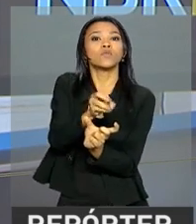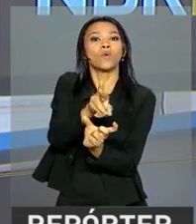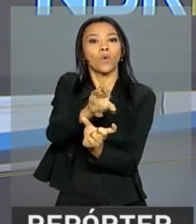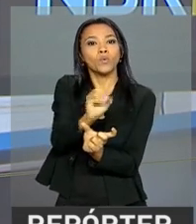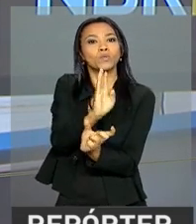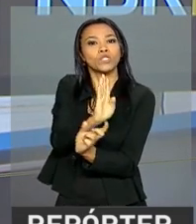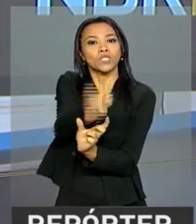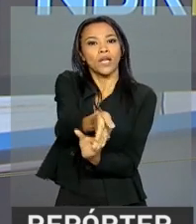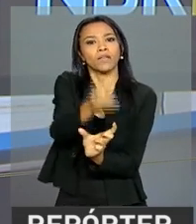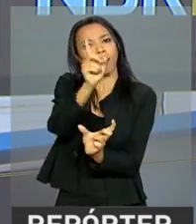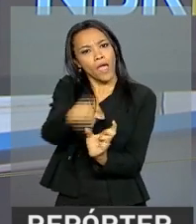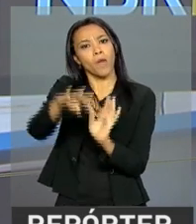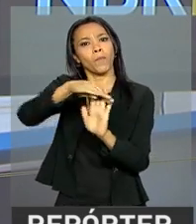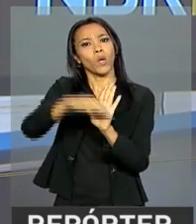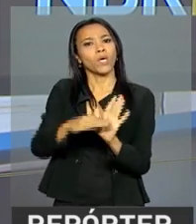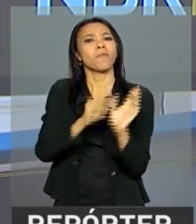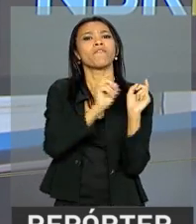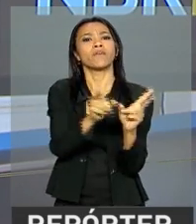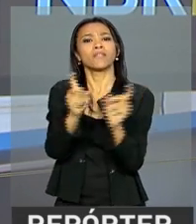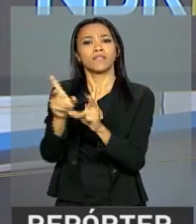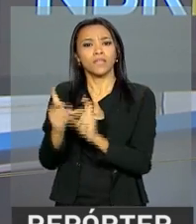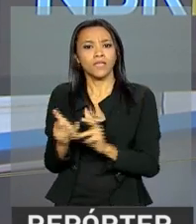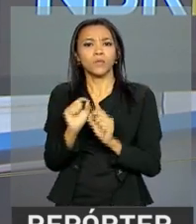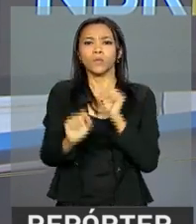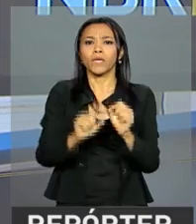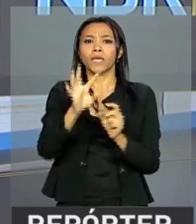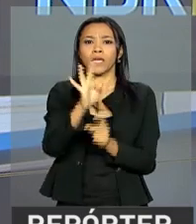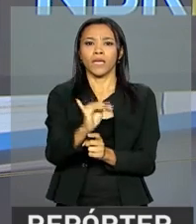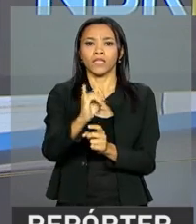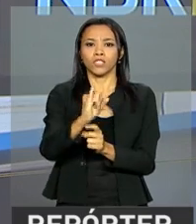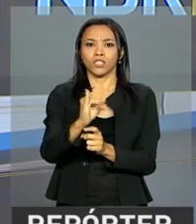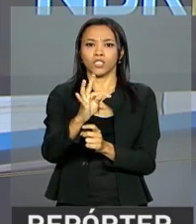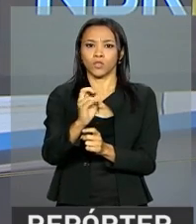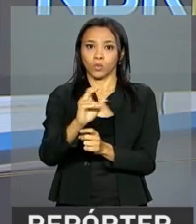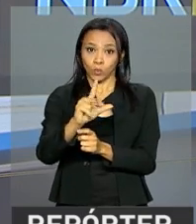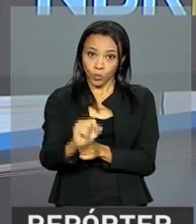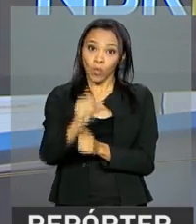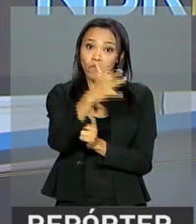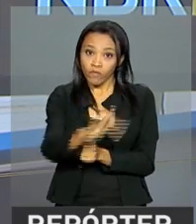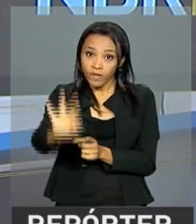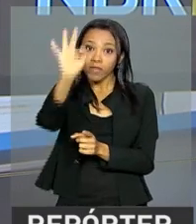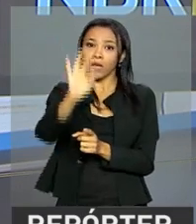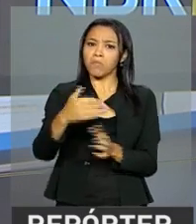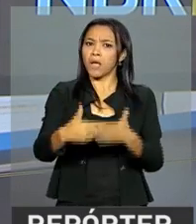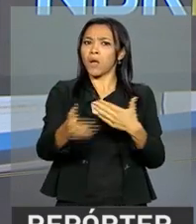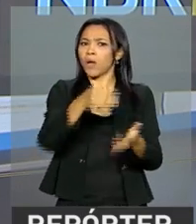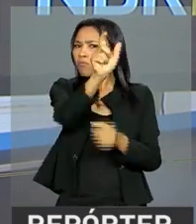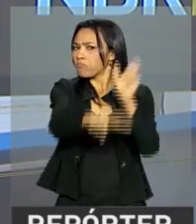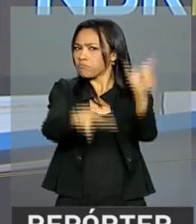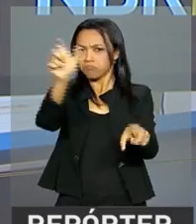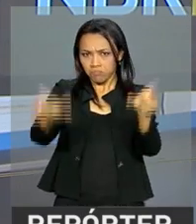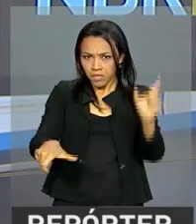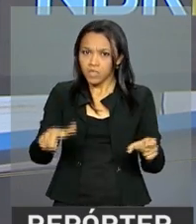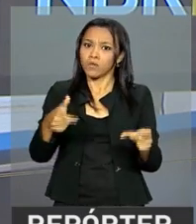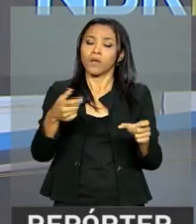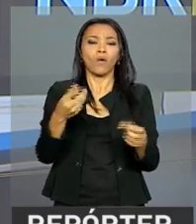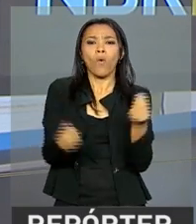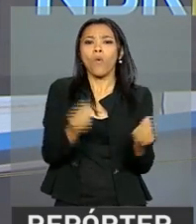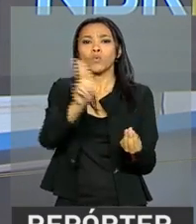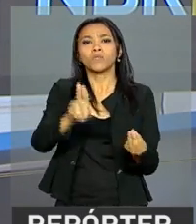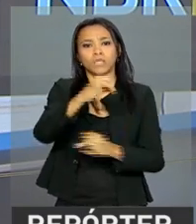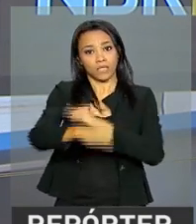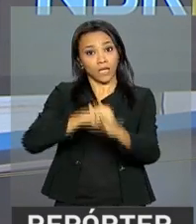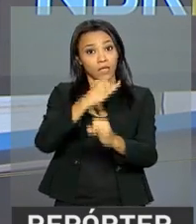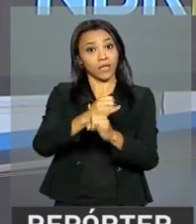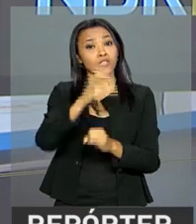Tesouro Nacional de venda de títulos públicos federais para pessoas físicas por meio da Internet e que permite aplicações com